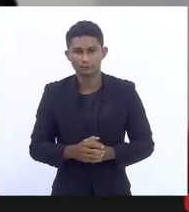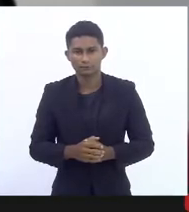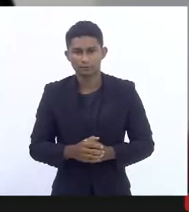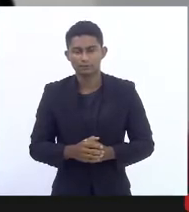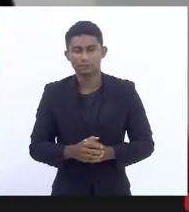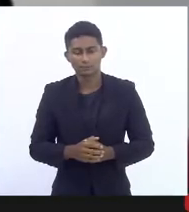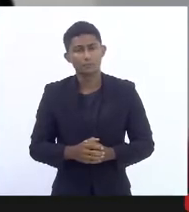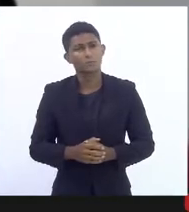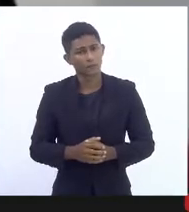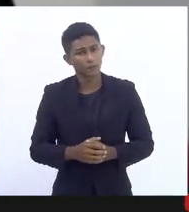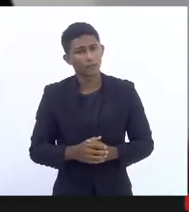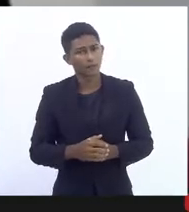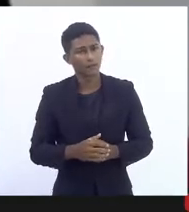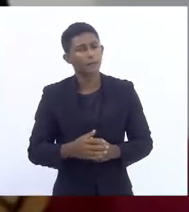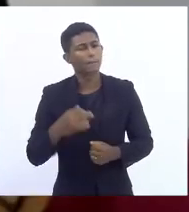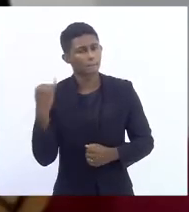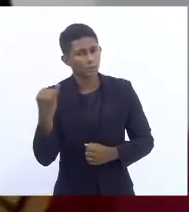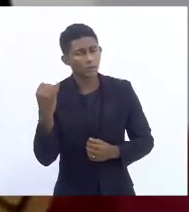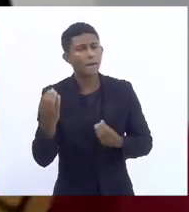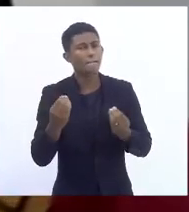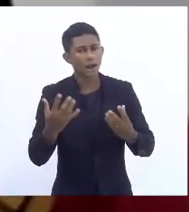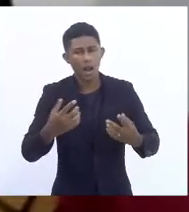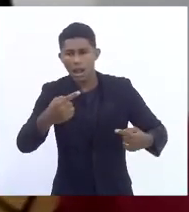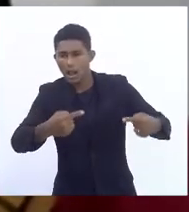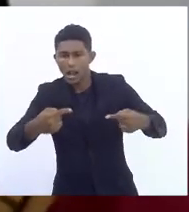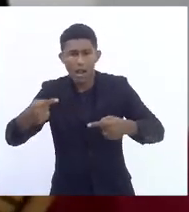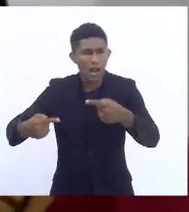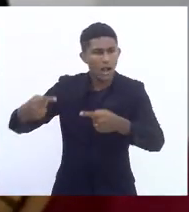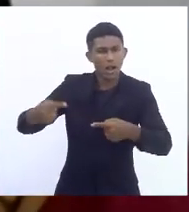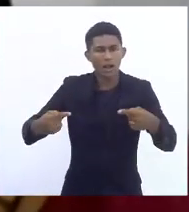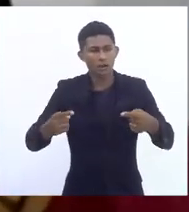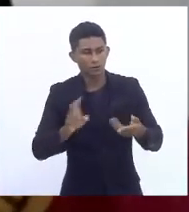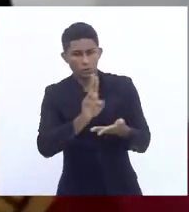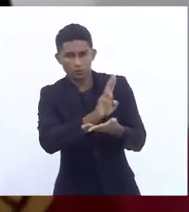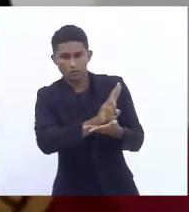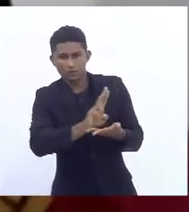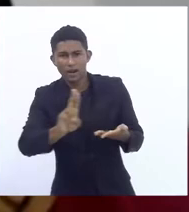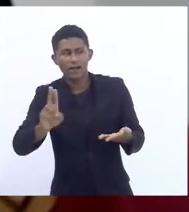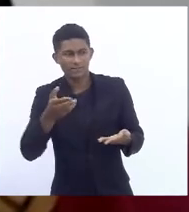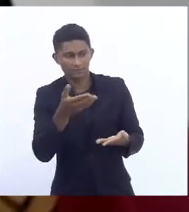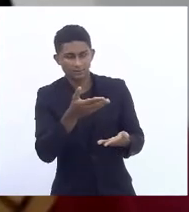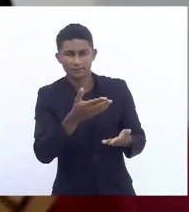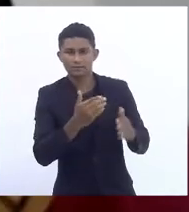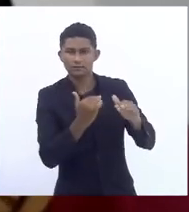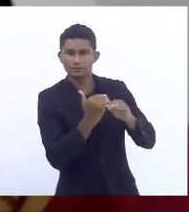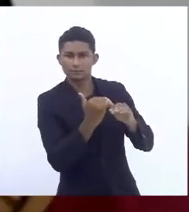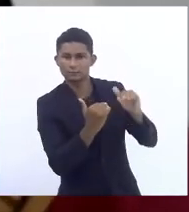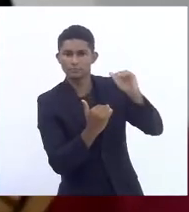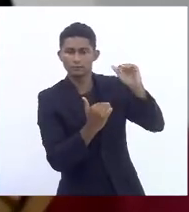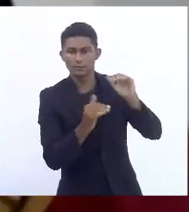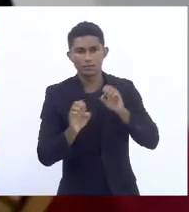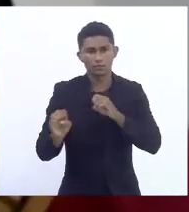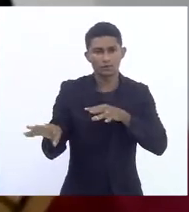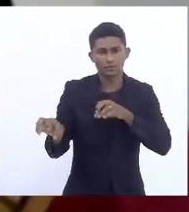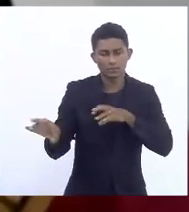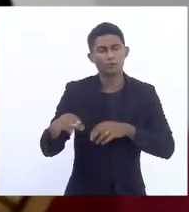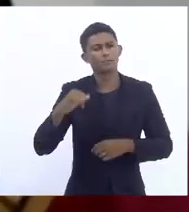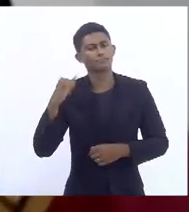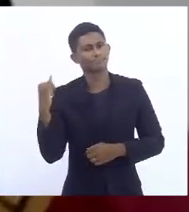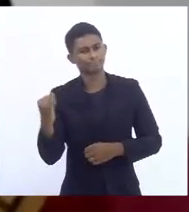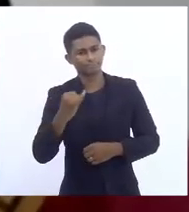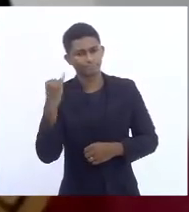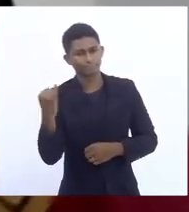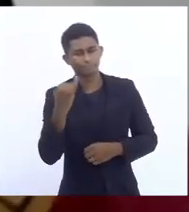mérito de levantar o debate acerca da educação superior e a permanência estudantil, fundamental, sobretudo no contexto